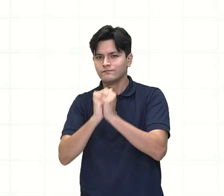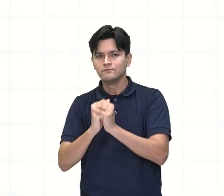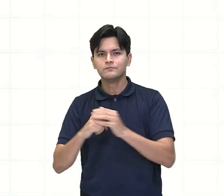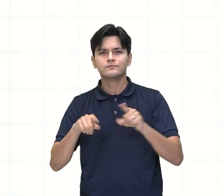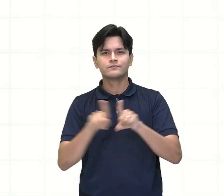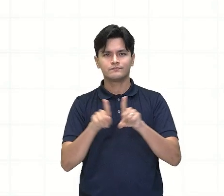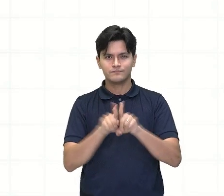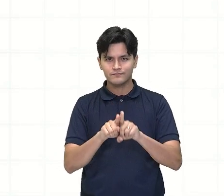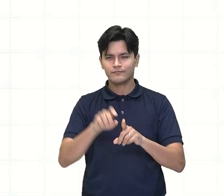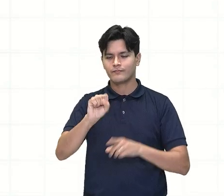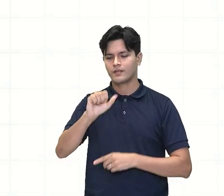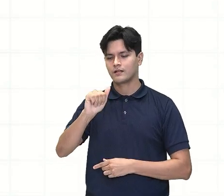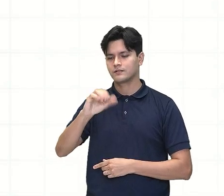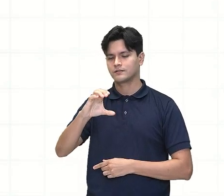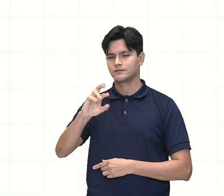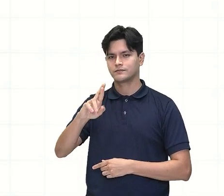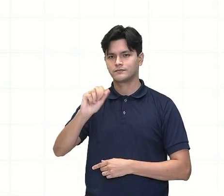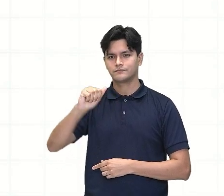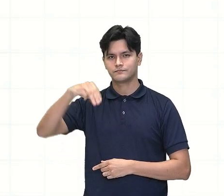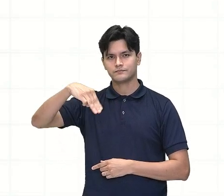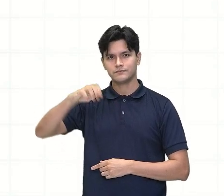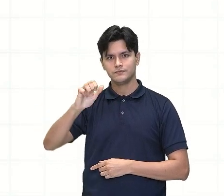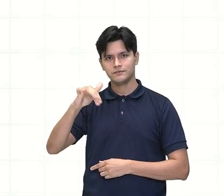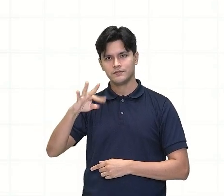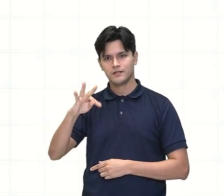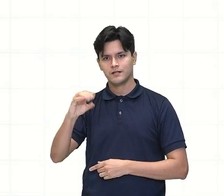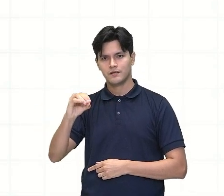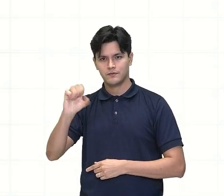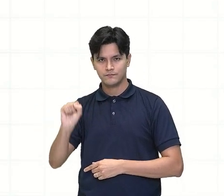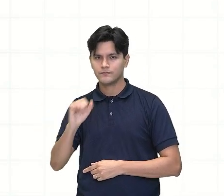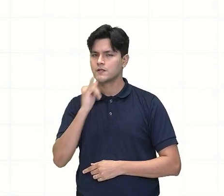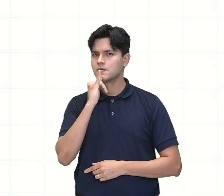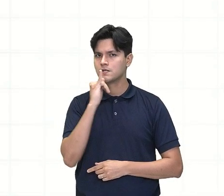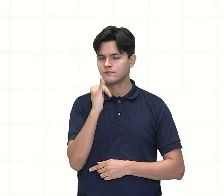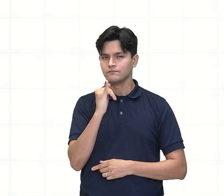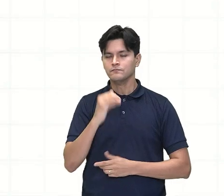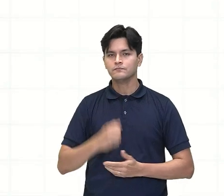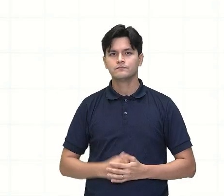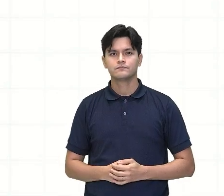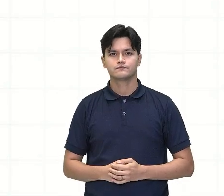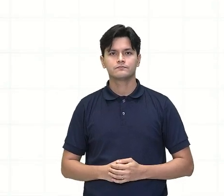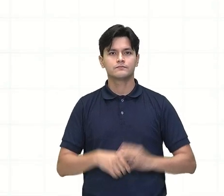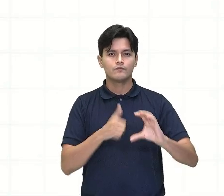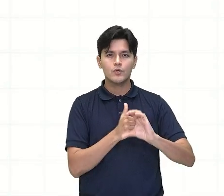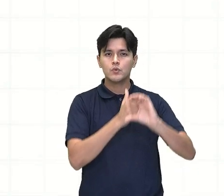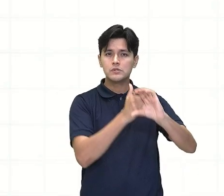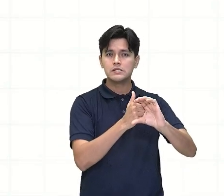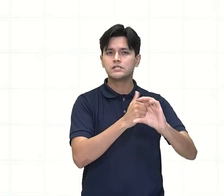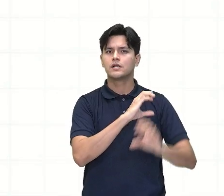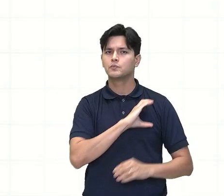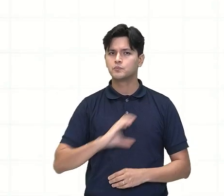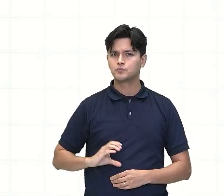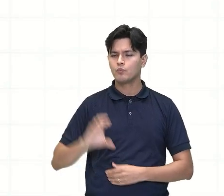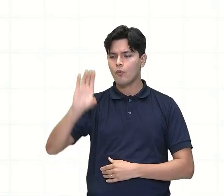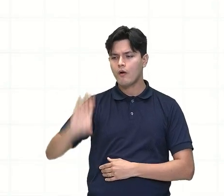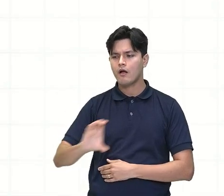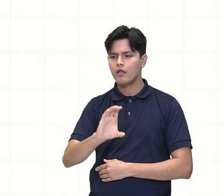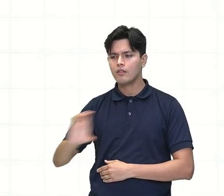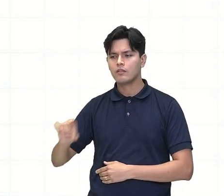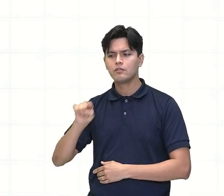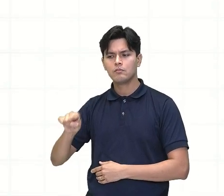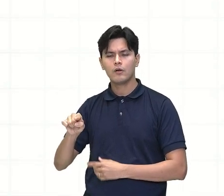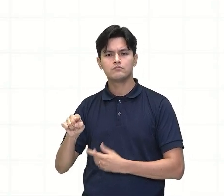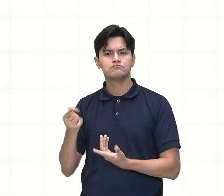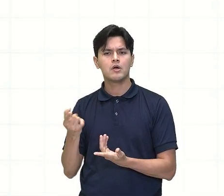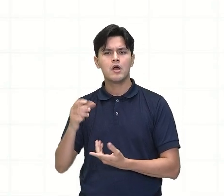Para pensar como que os cristãos católicos, romanos, ortodoxos, anglicanos, trabalham essa dimensão do